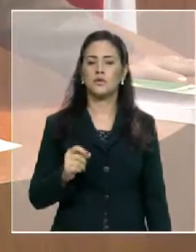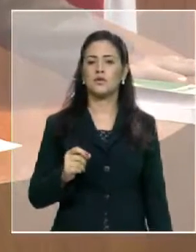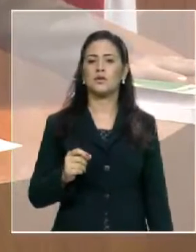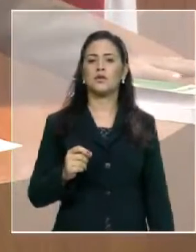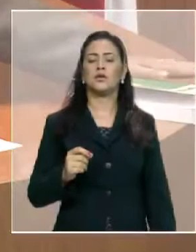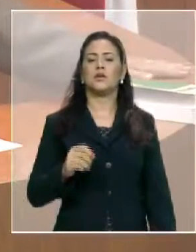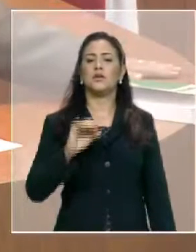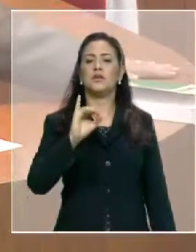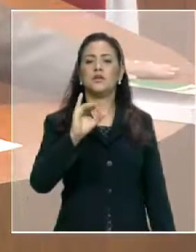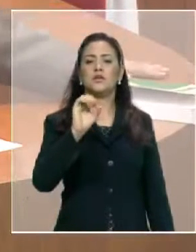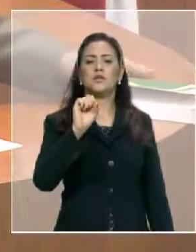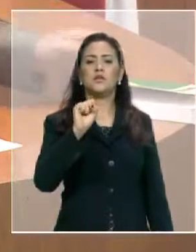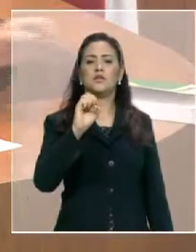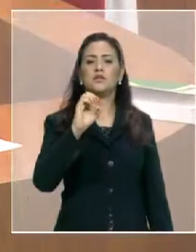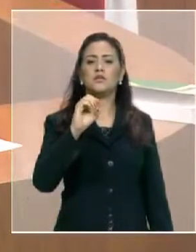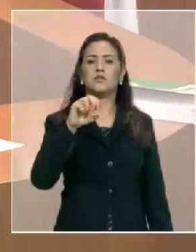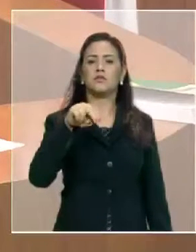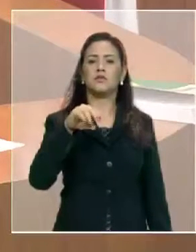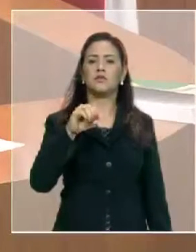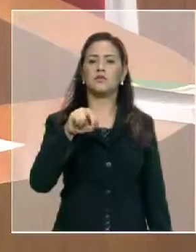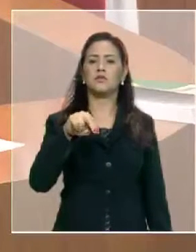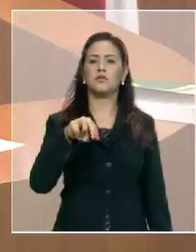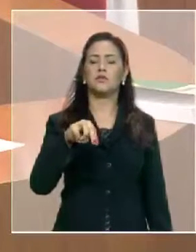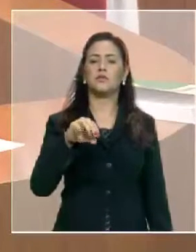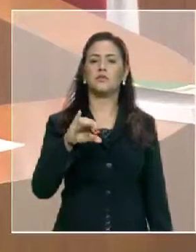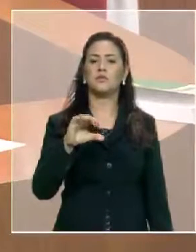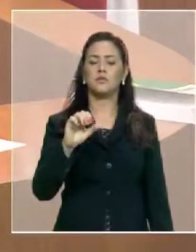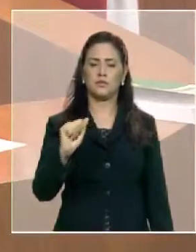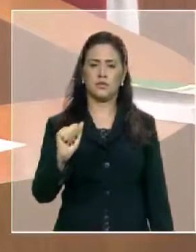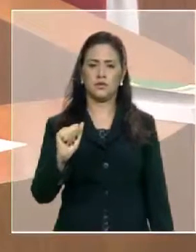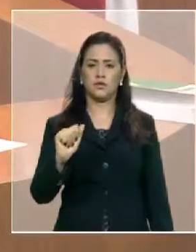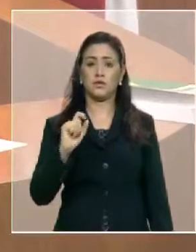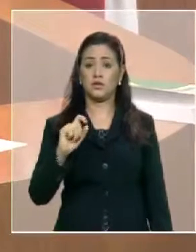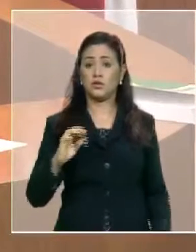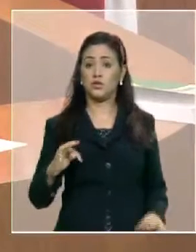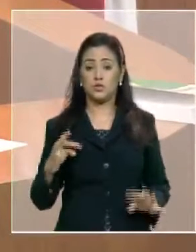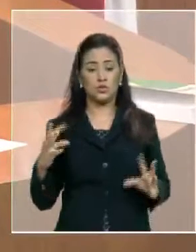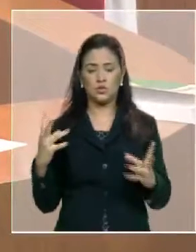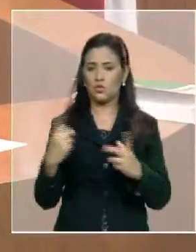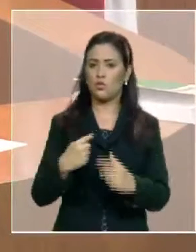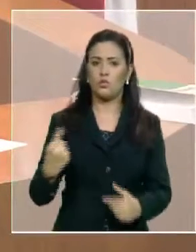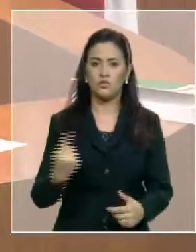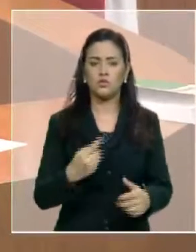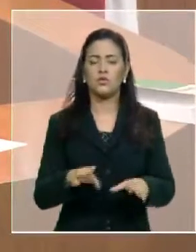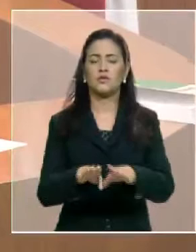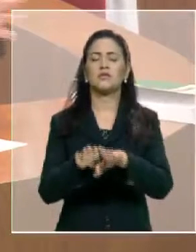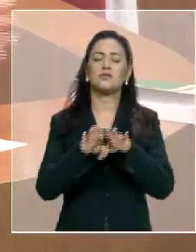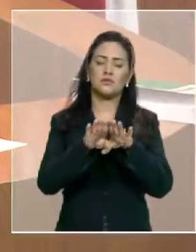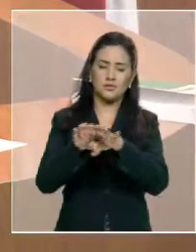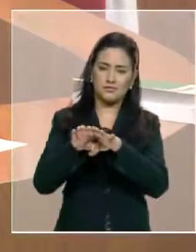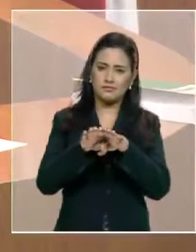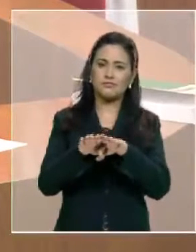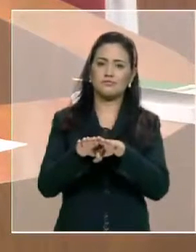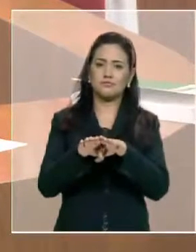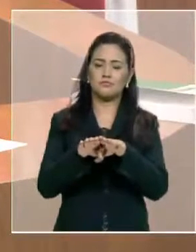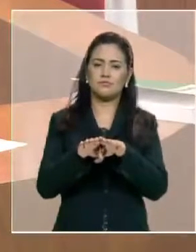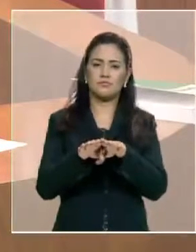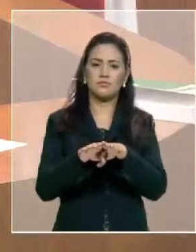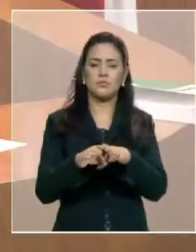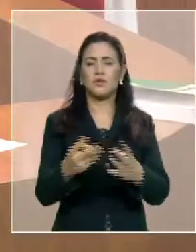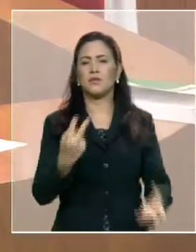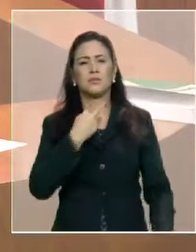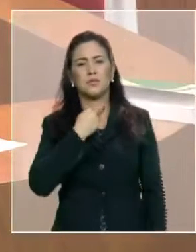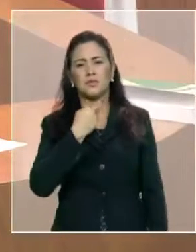isonomia, onde todos nós aqui somos iguais. Não podemos aqui ser tratados de